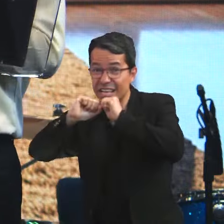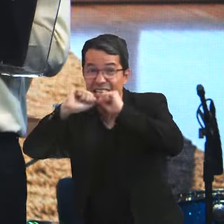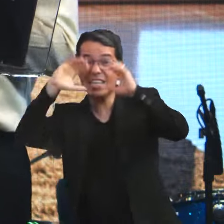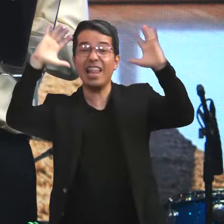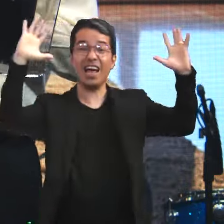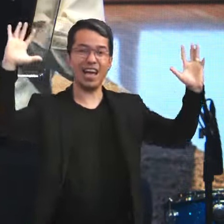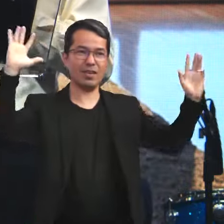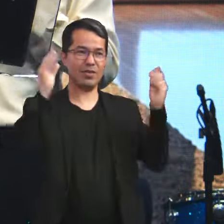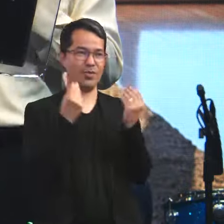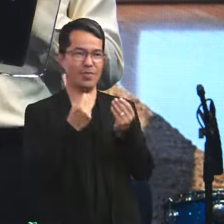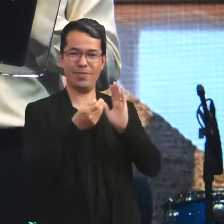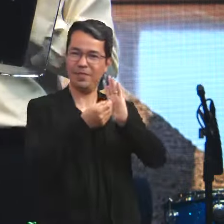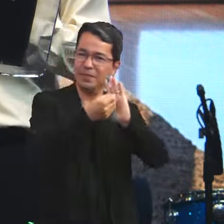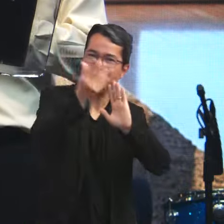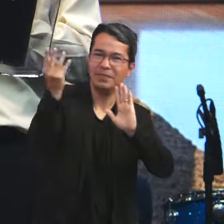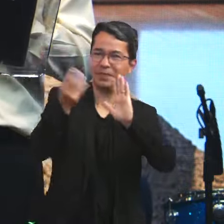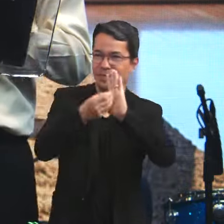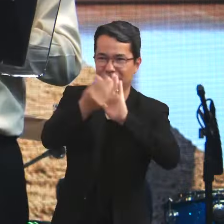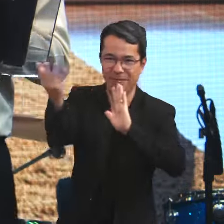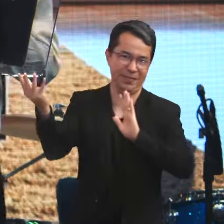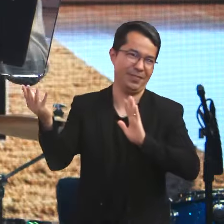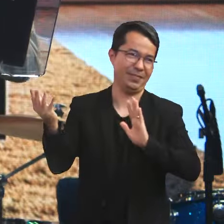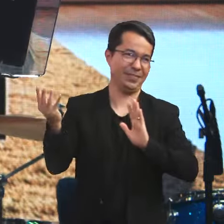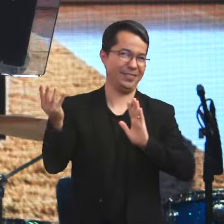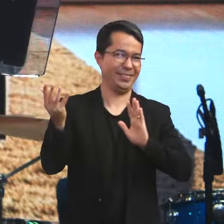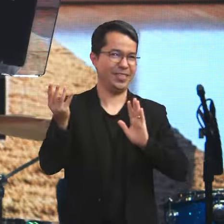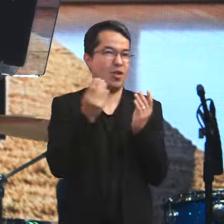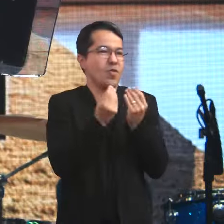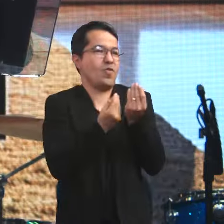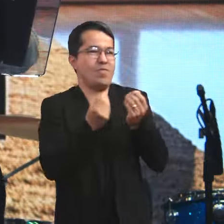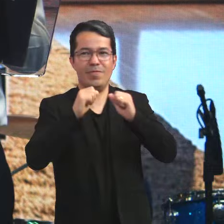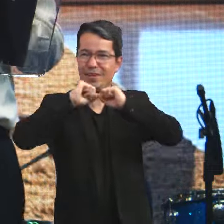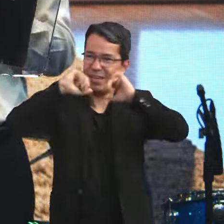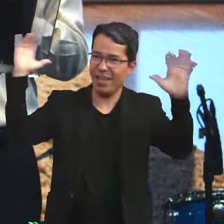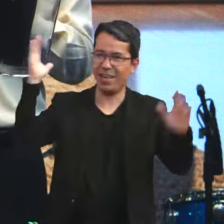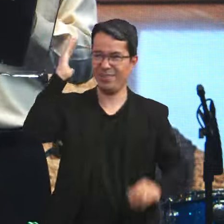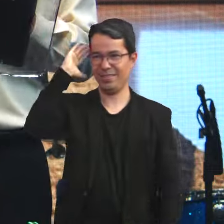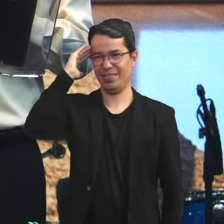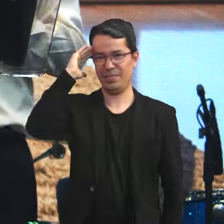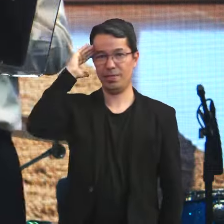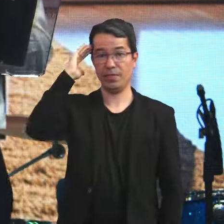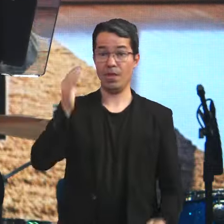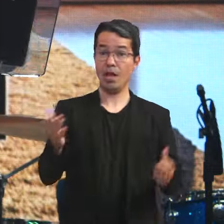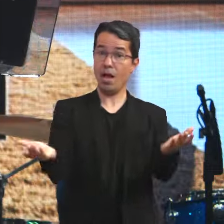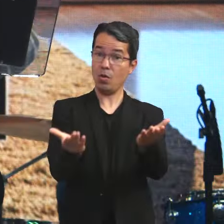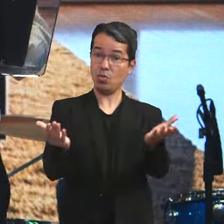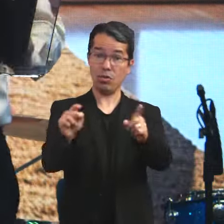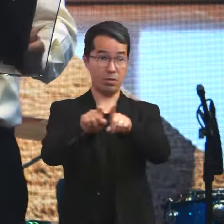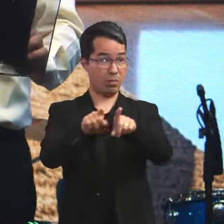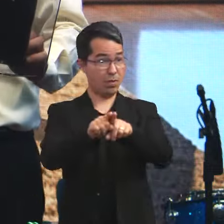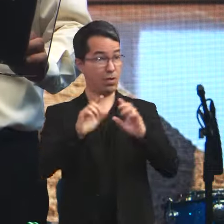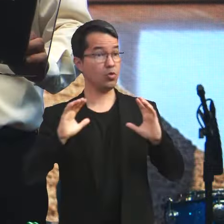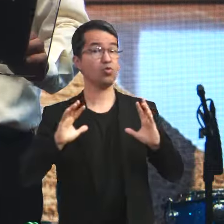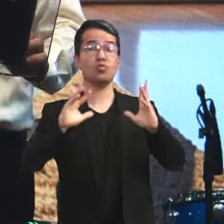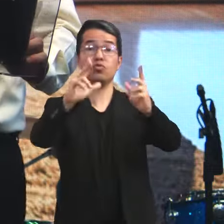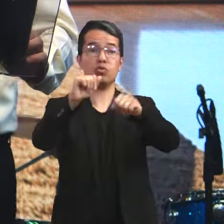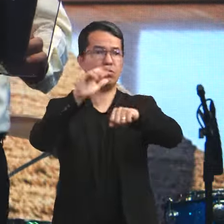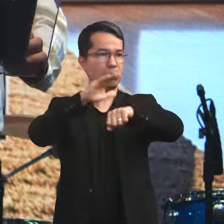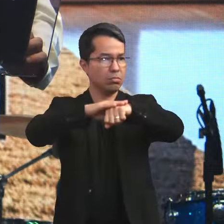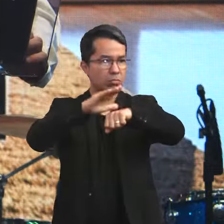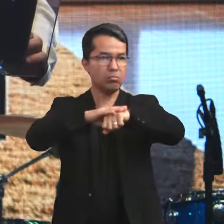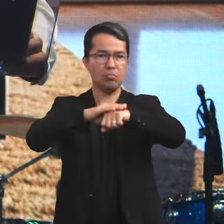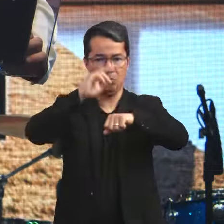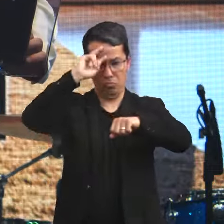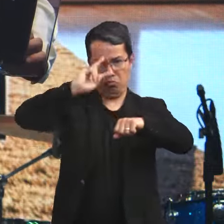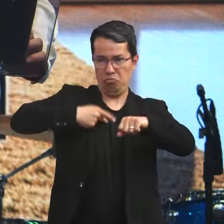chaang pudessem ter uma clareza acerca do Evangelho de manea que elão de tal forma que ele toma